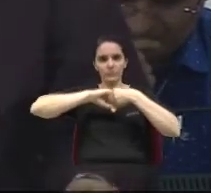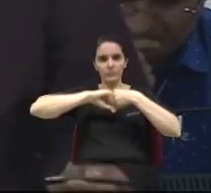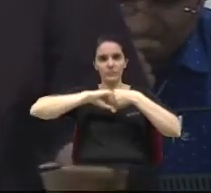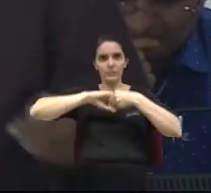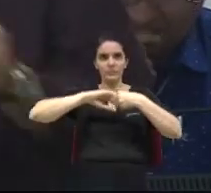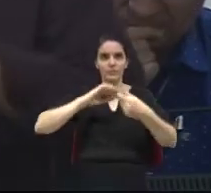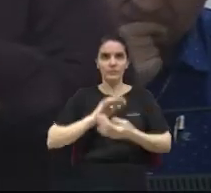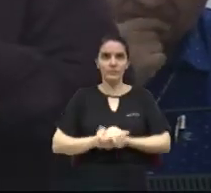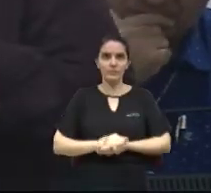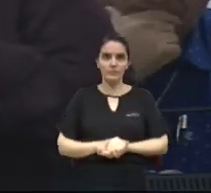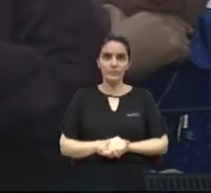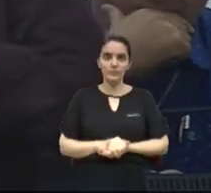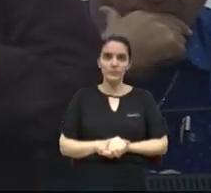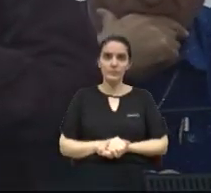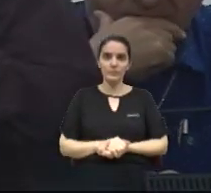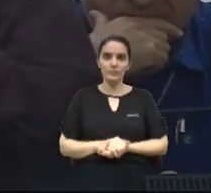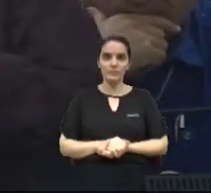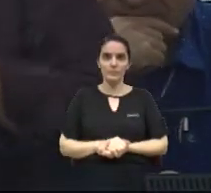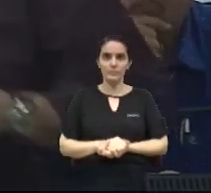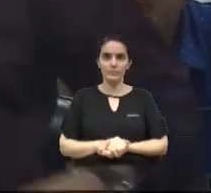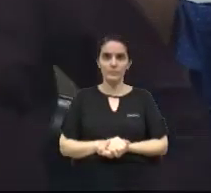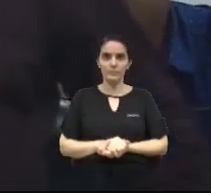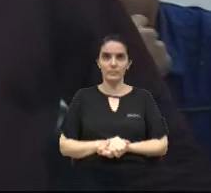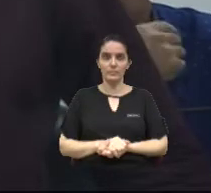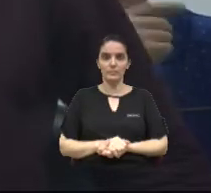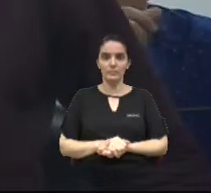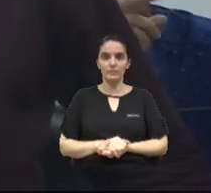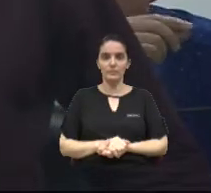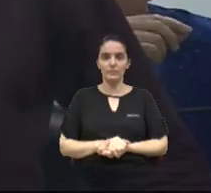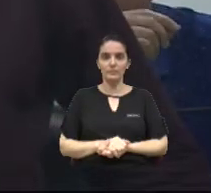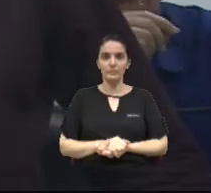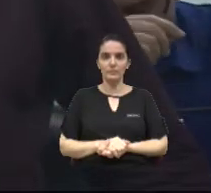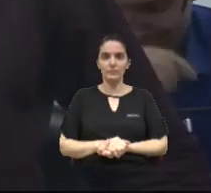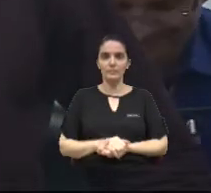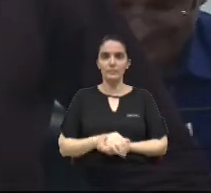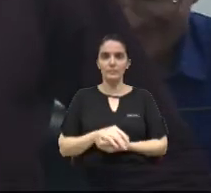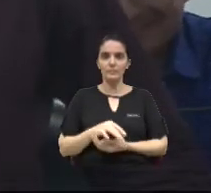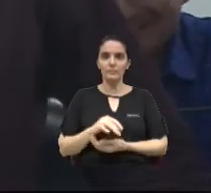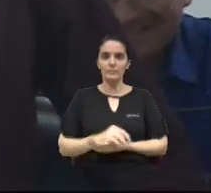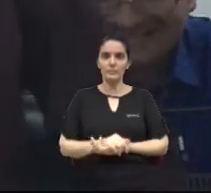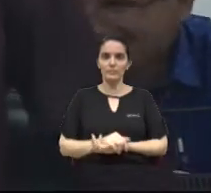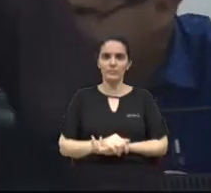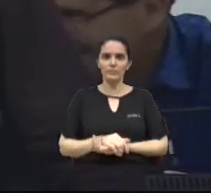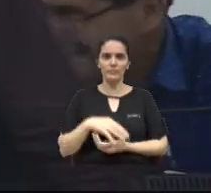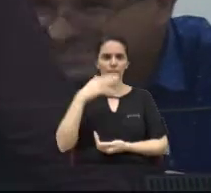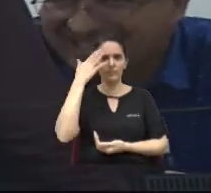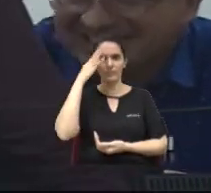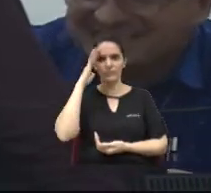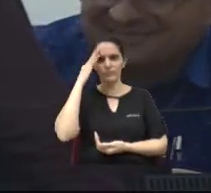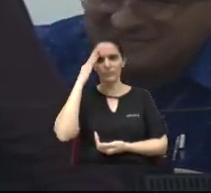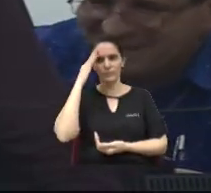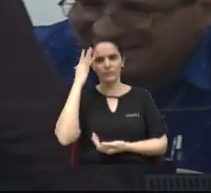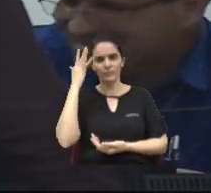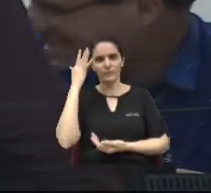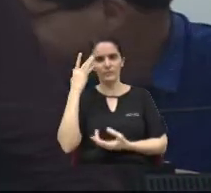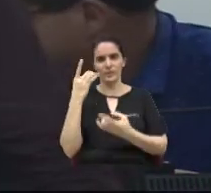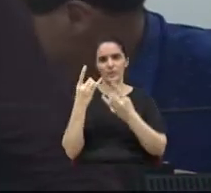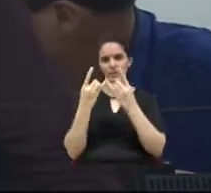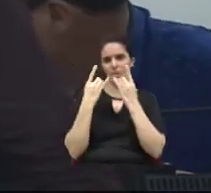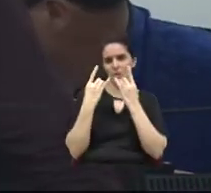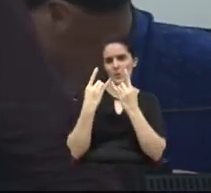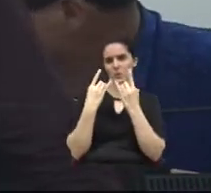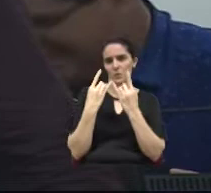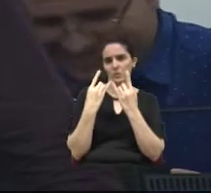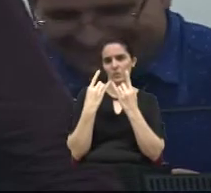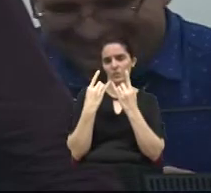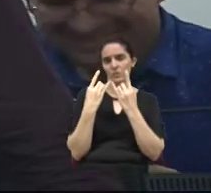você dá uma parte? Até duas. Só para entender, na verdade o rock é um estilo de